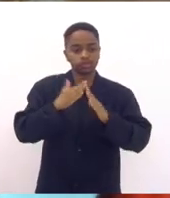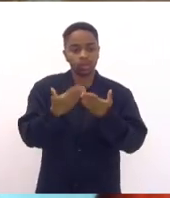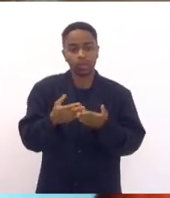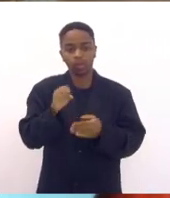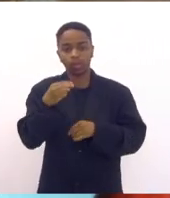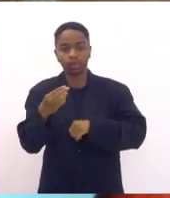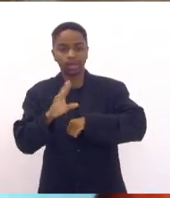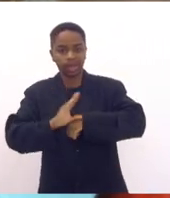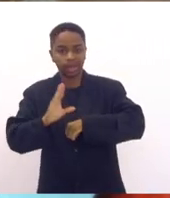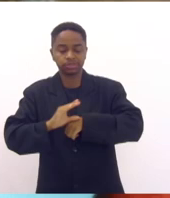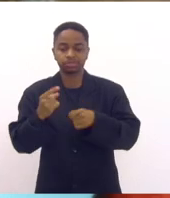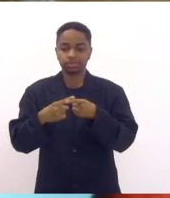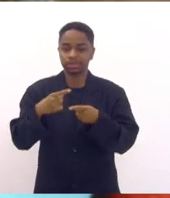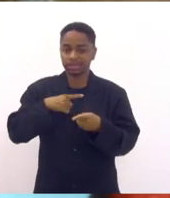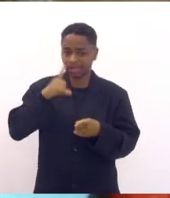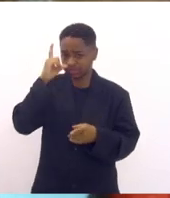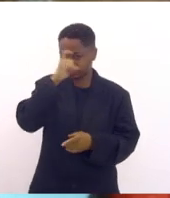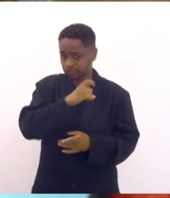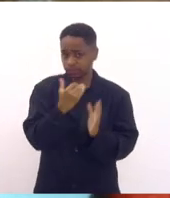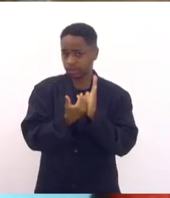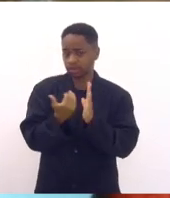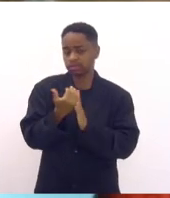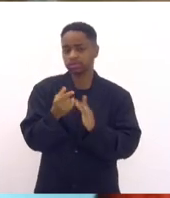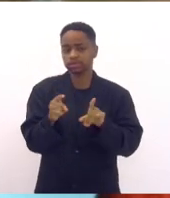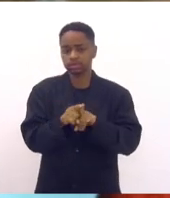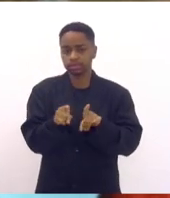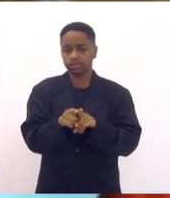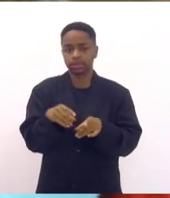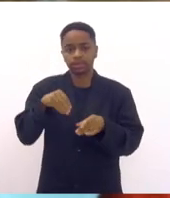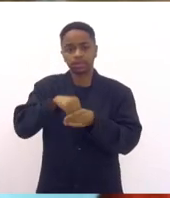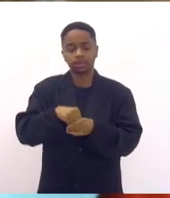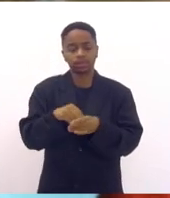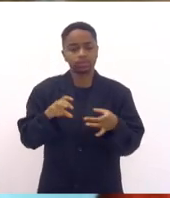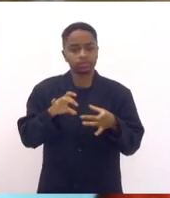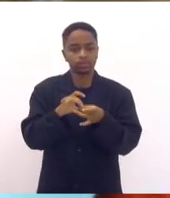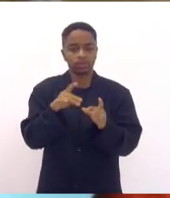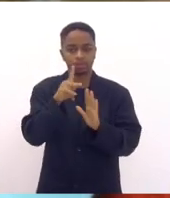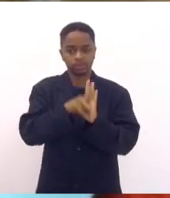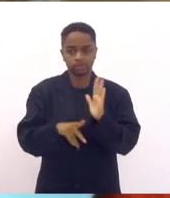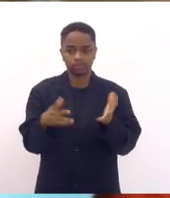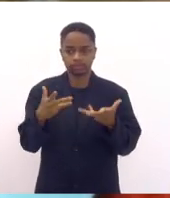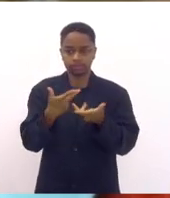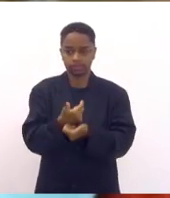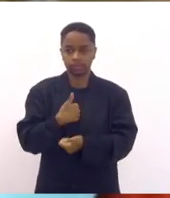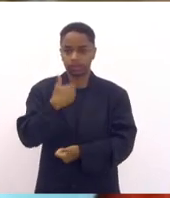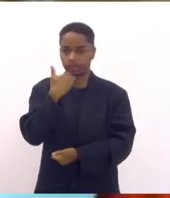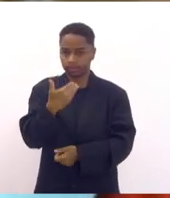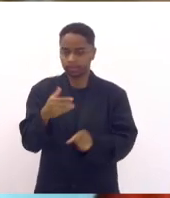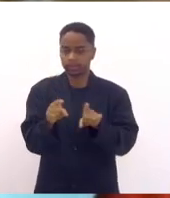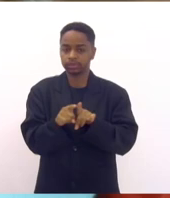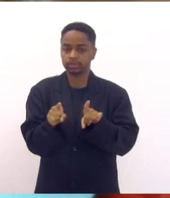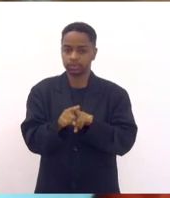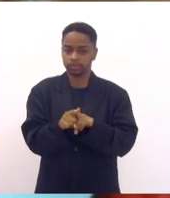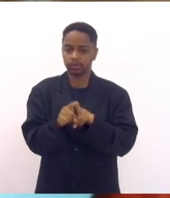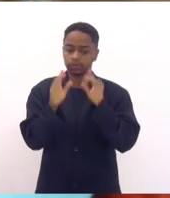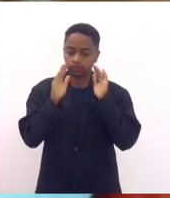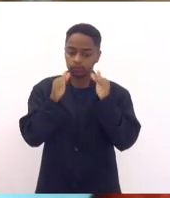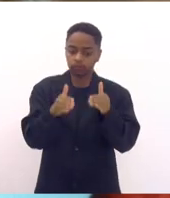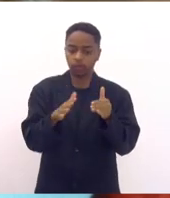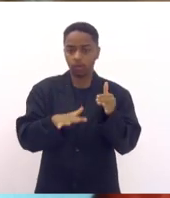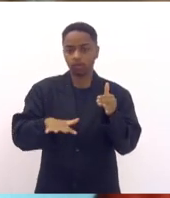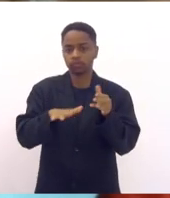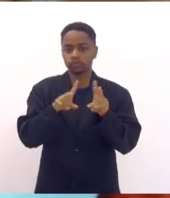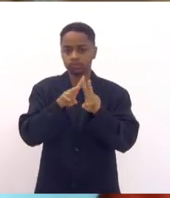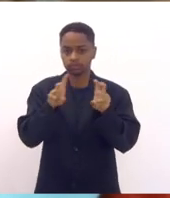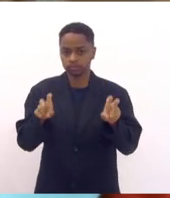há uma dificuldade muito grande com relação a isso e dentro desse projeto maravilhoso Eu pediria também para que tenha um olhar sobre isso para que a